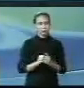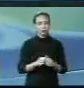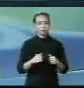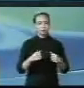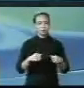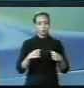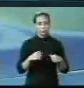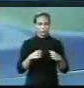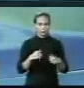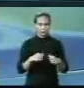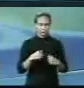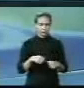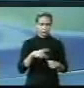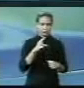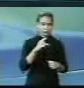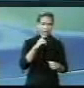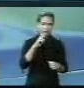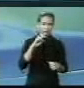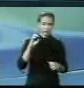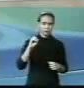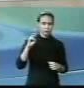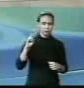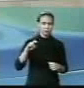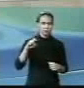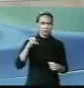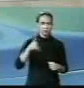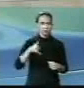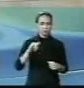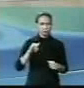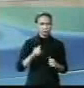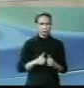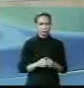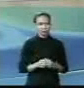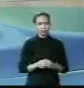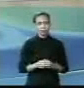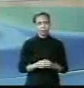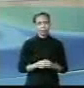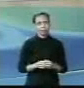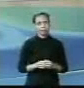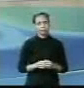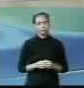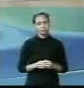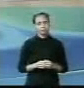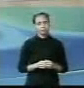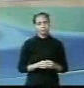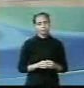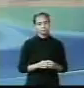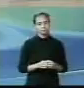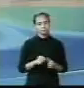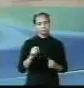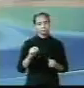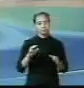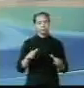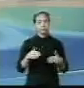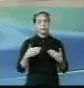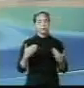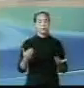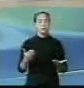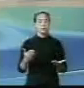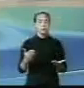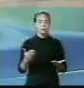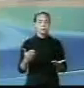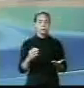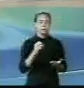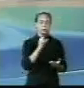sendo utilizado, certo? Bom, então vamos agora entrar realmente no conteúdo, né, Carlos, do que é, então, um servidor de proxy que a gente tanto